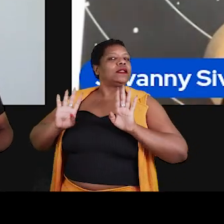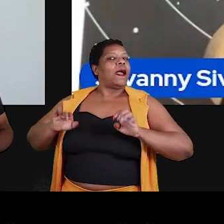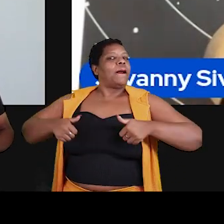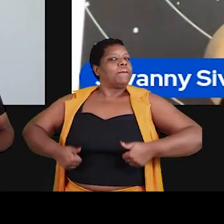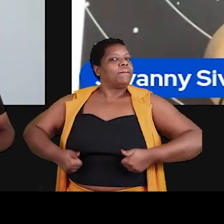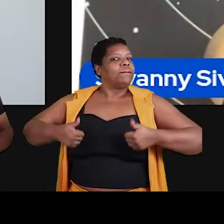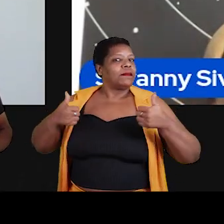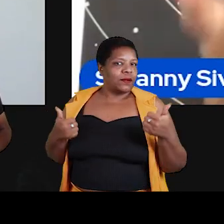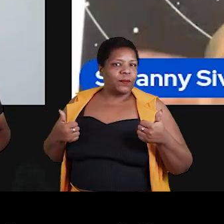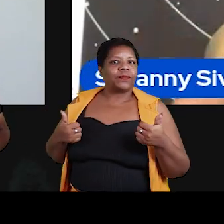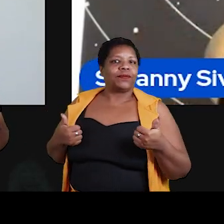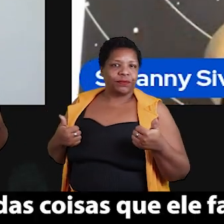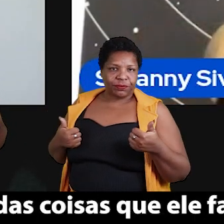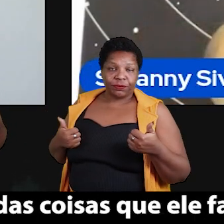Então,